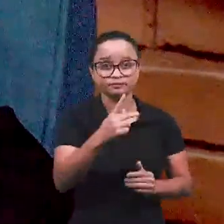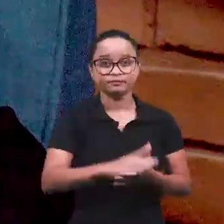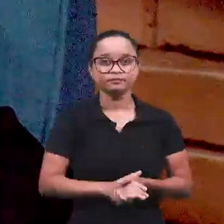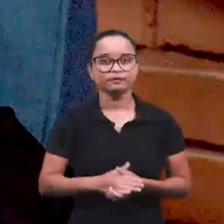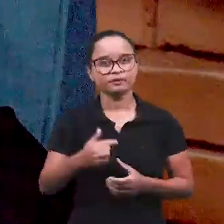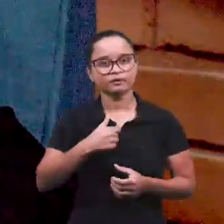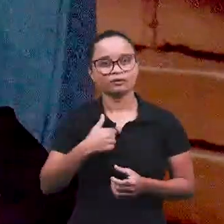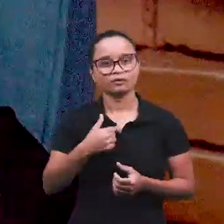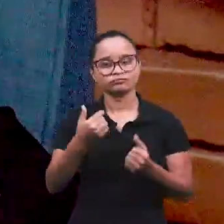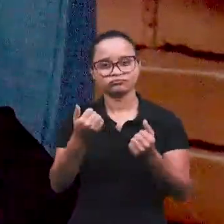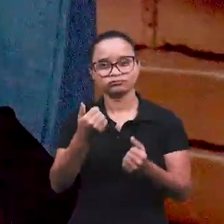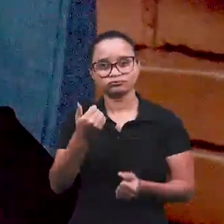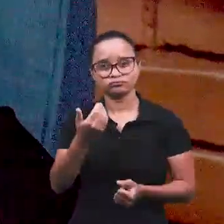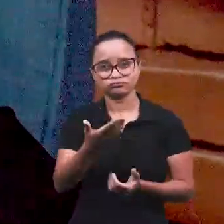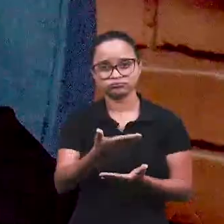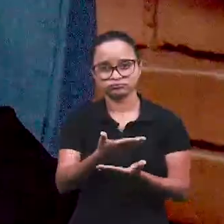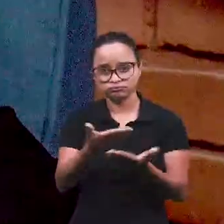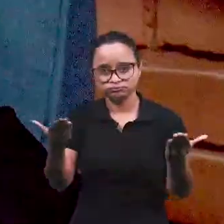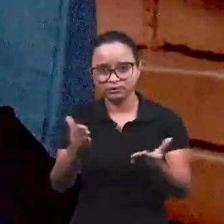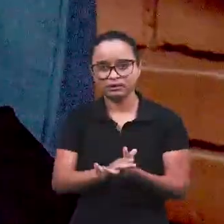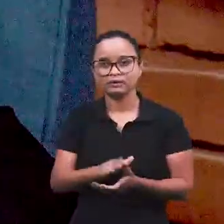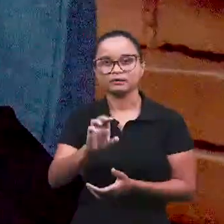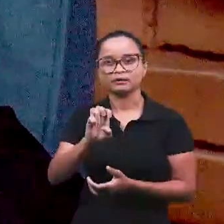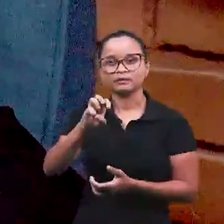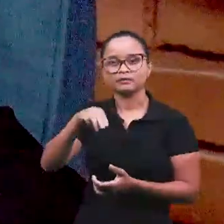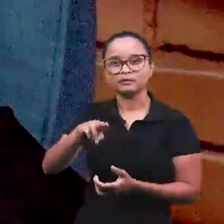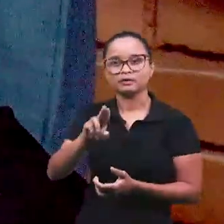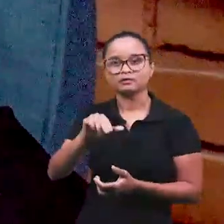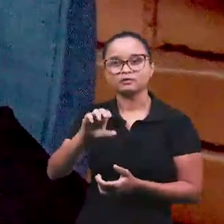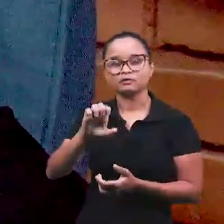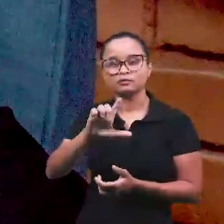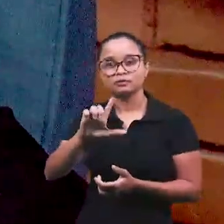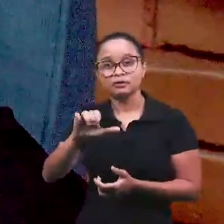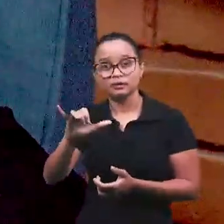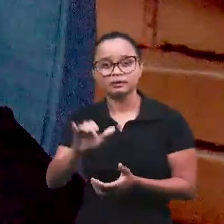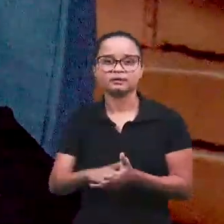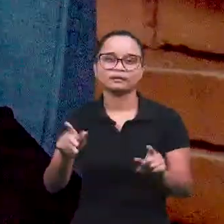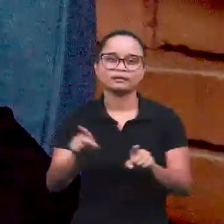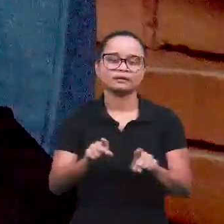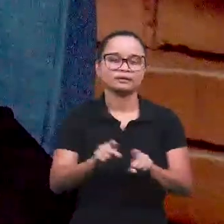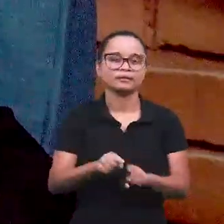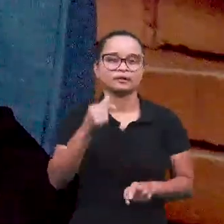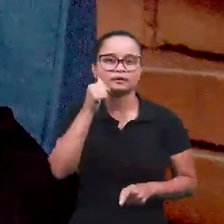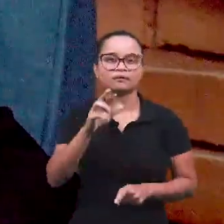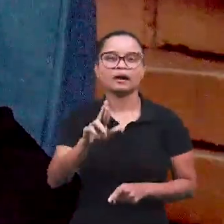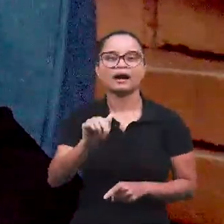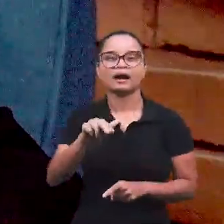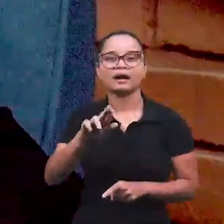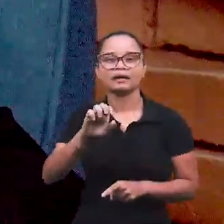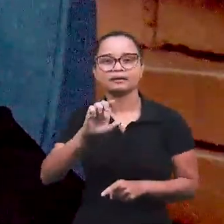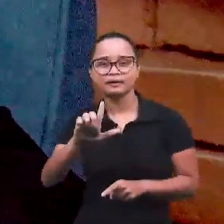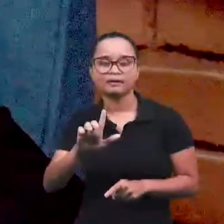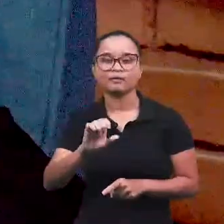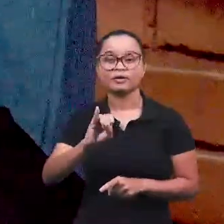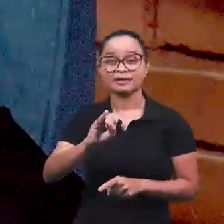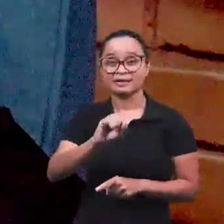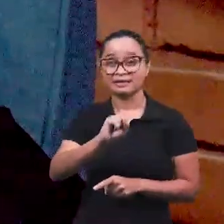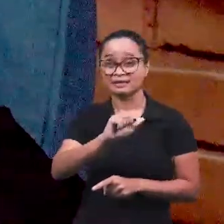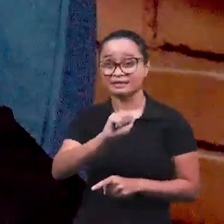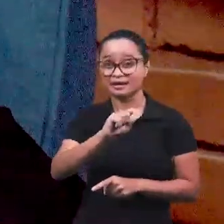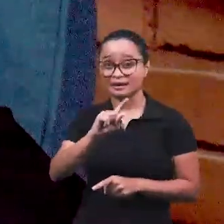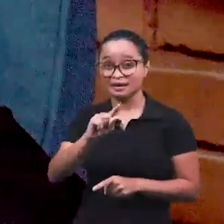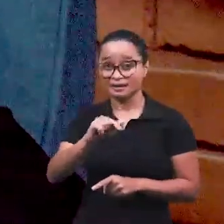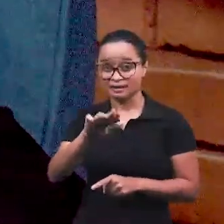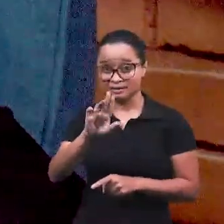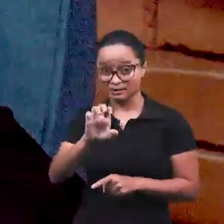sua, né? E eu quero cumprimentar, então, além da Emanuele, também a nossa irmã a Raquel, o Isaac, a